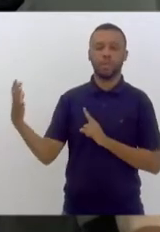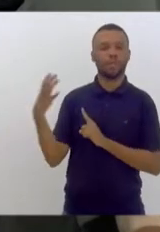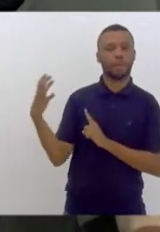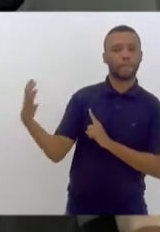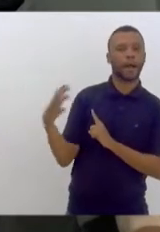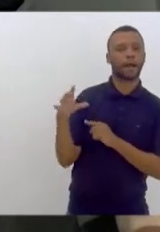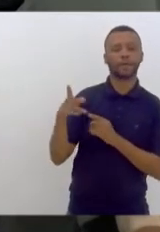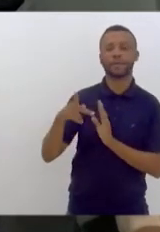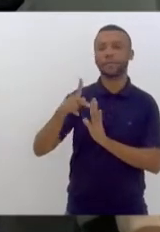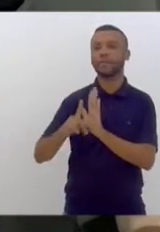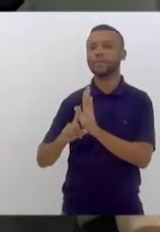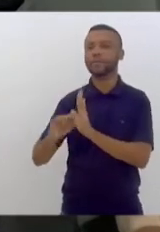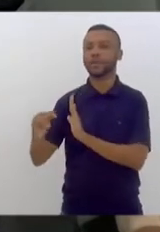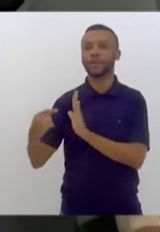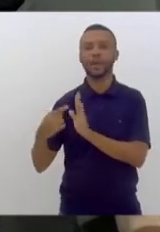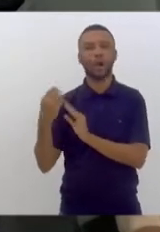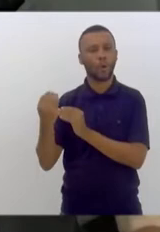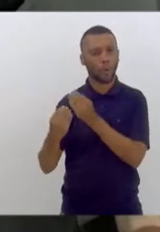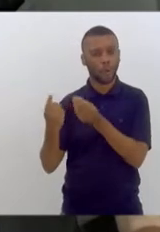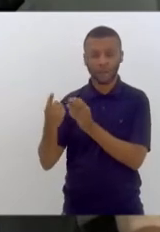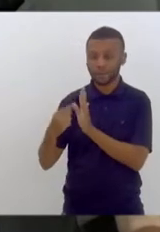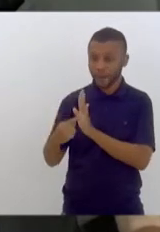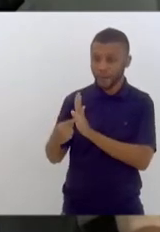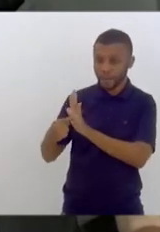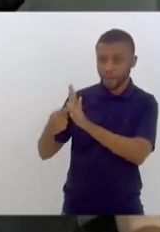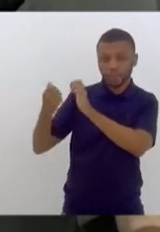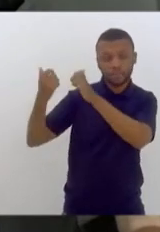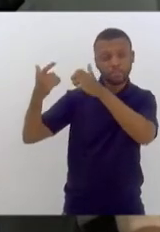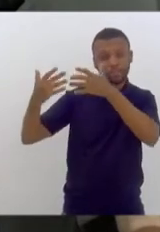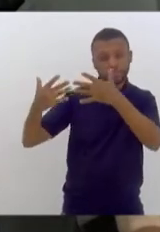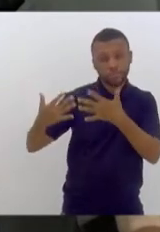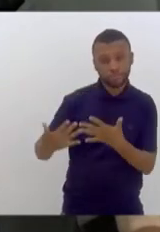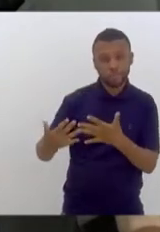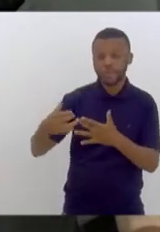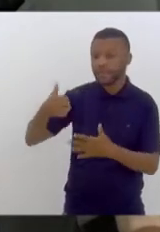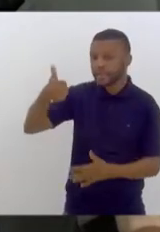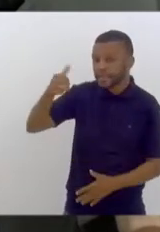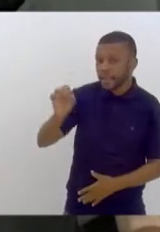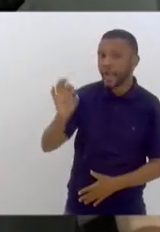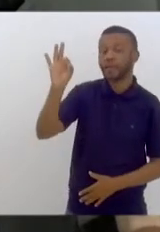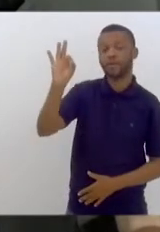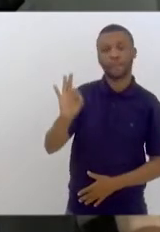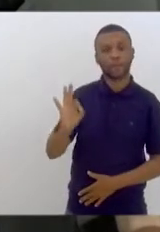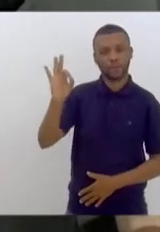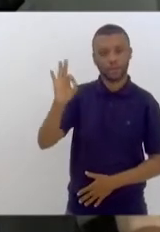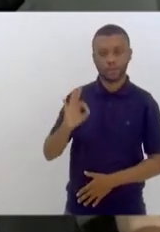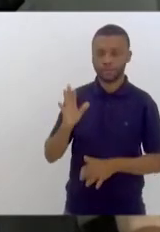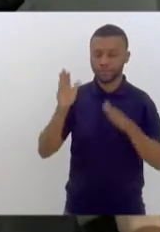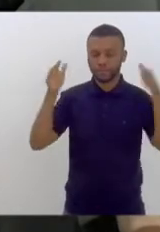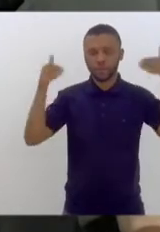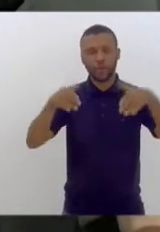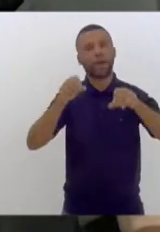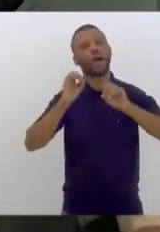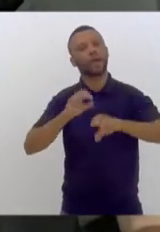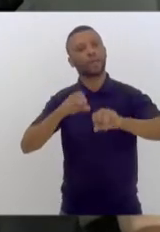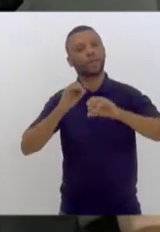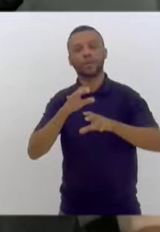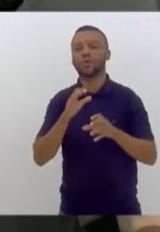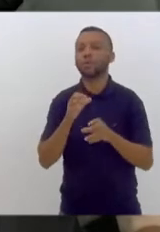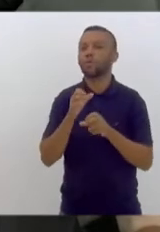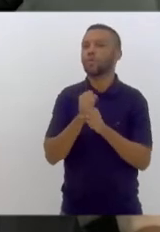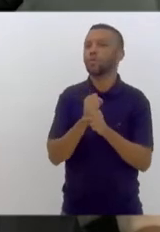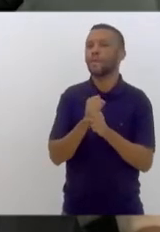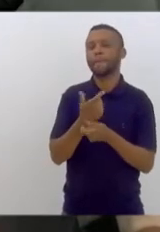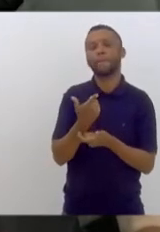este projeto de lei, da maneira como ele foi apresentado, colocando esses 10% da educação, somando com os 25% sobre